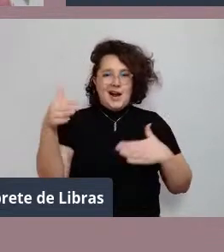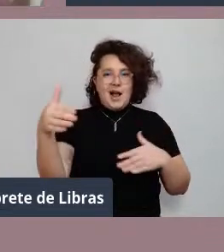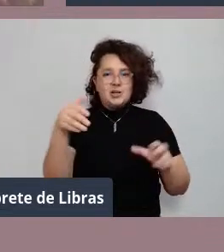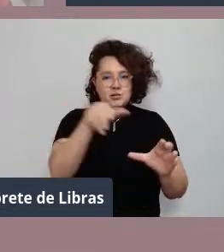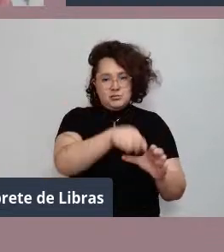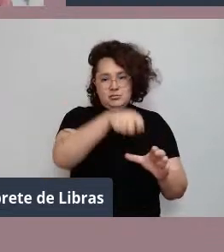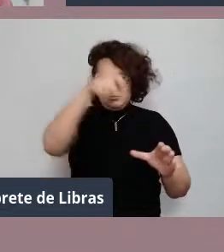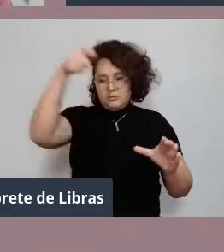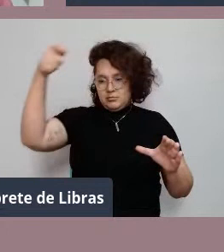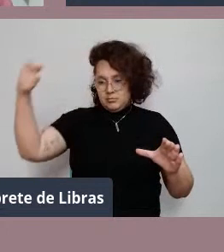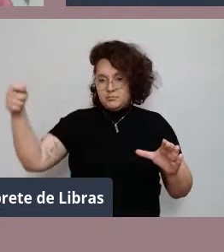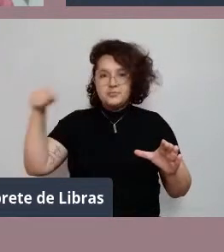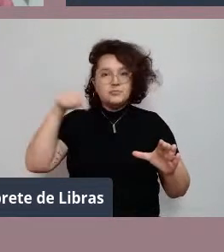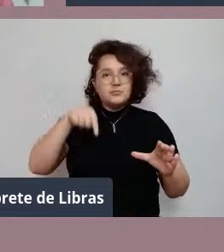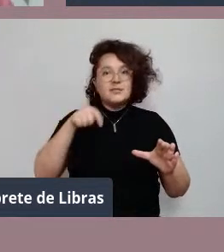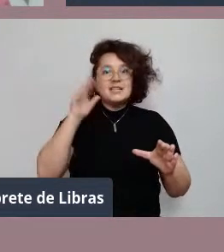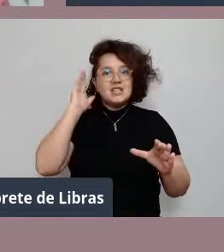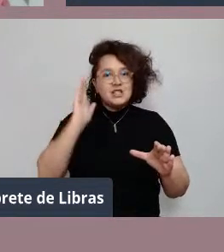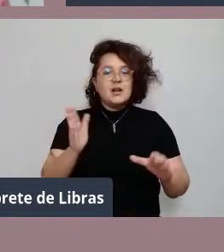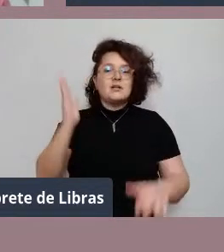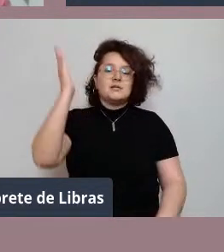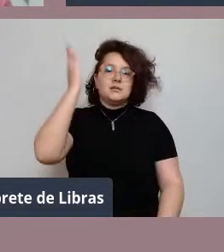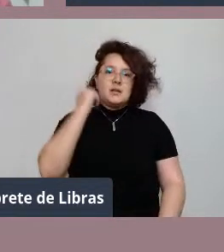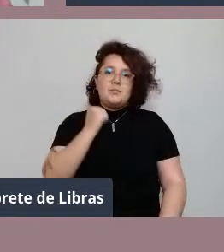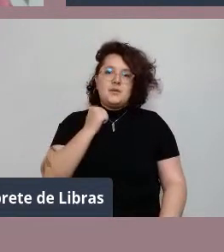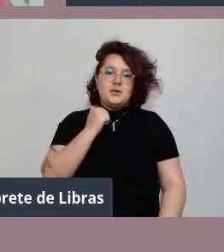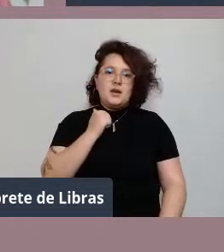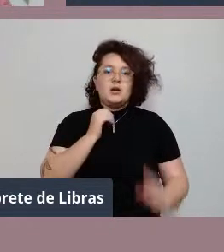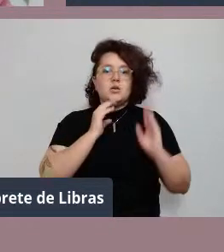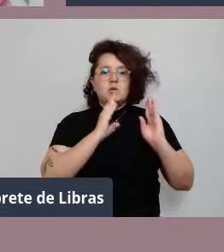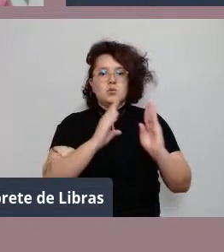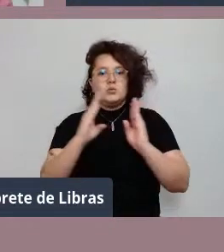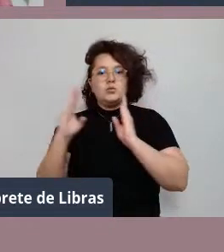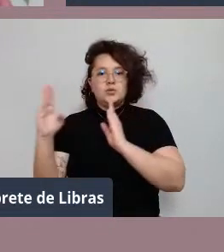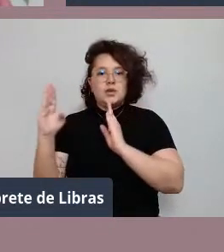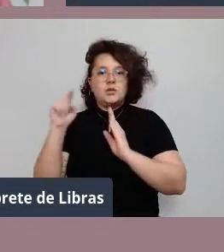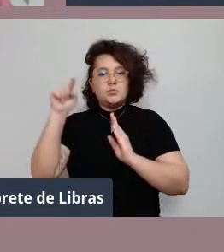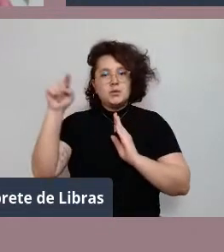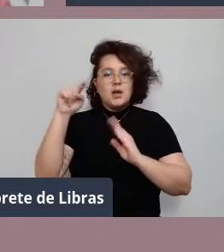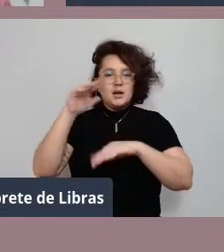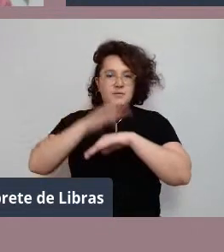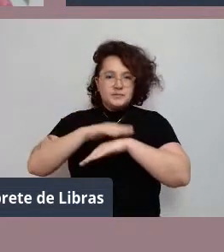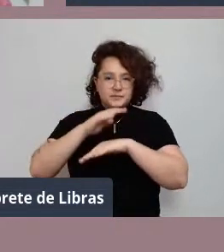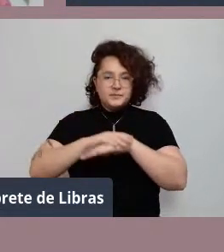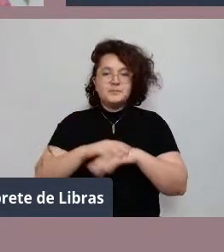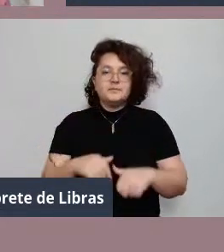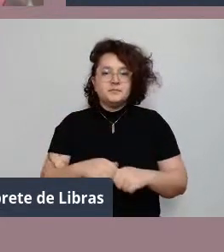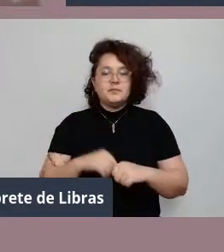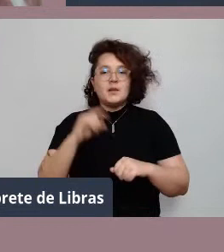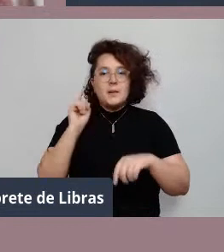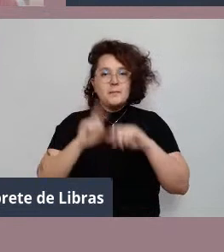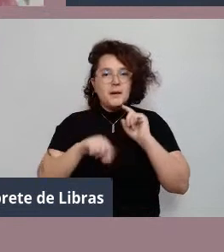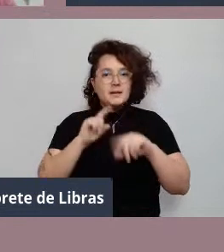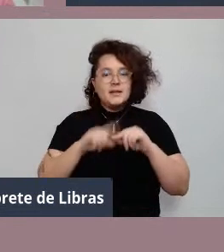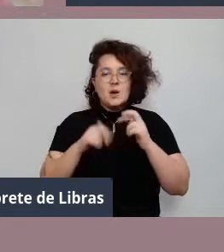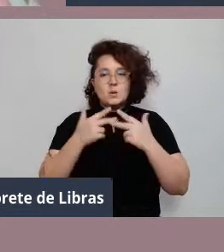já conhecendo a ordem da autora e aquilo, e todo aquele material disperso